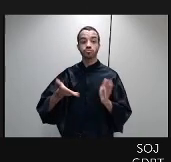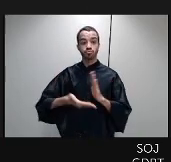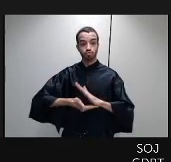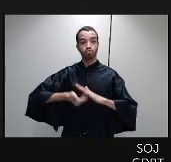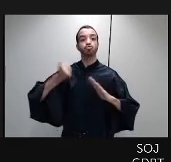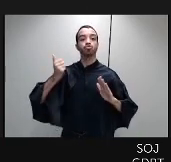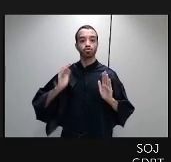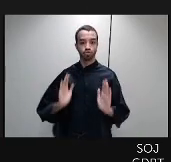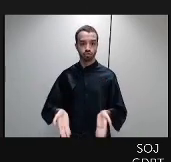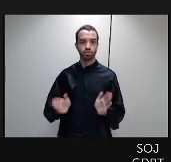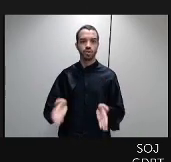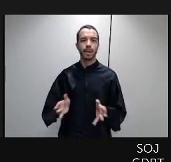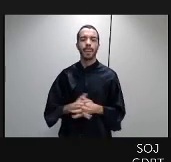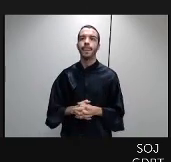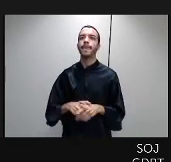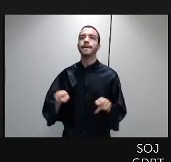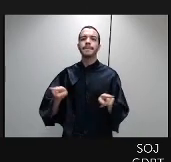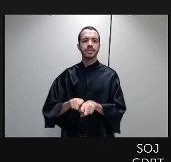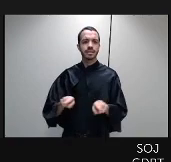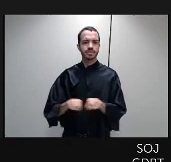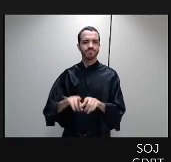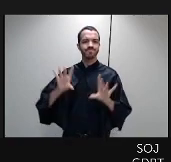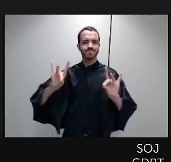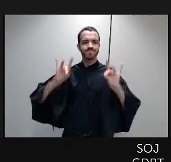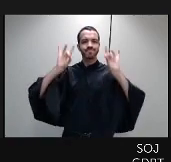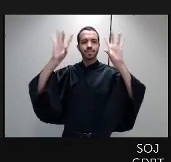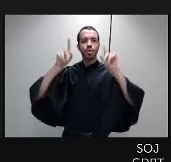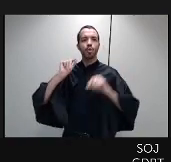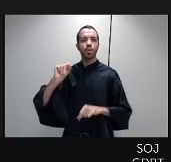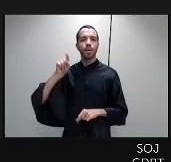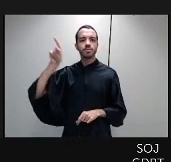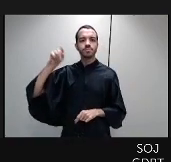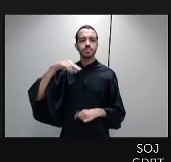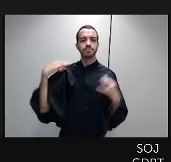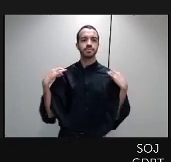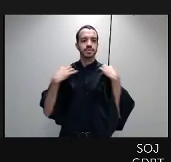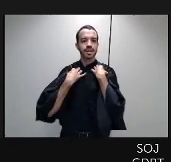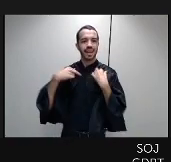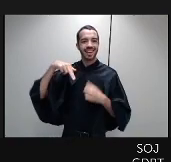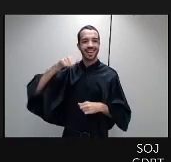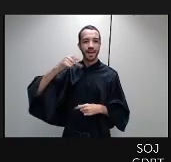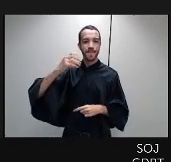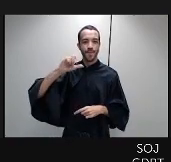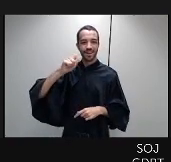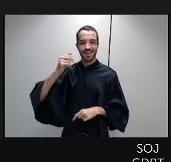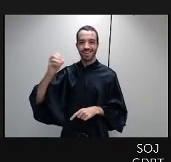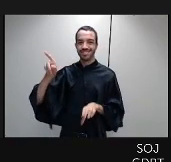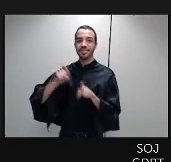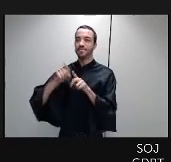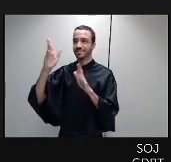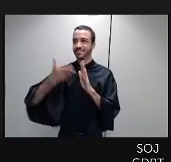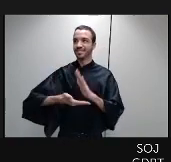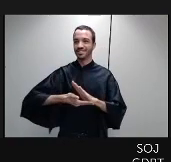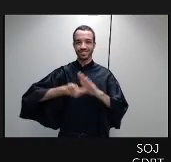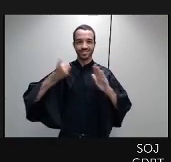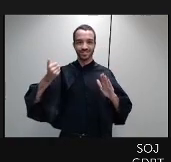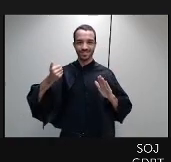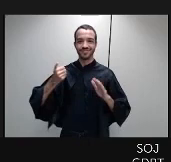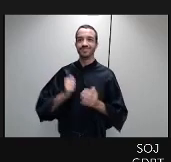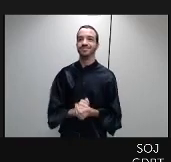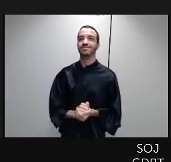mas há também destaque do ministro Napoleão vai tirar Pô eu retiro Presidente